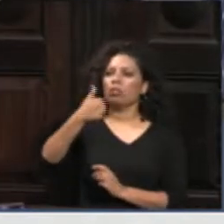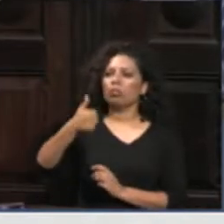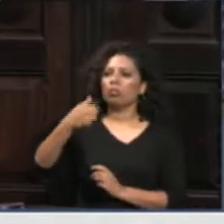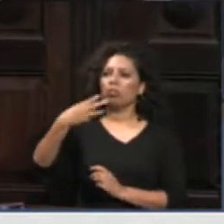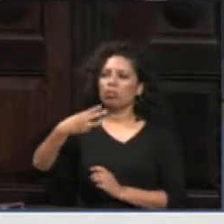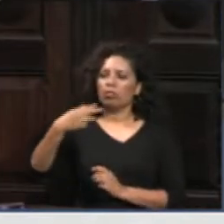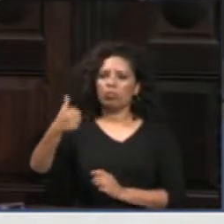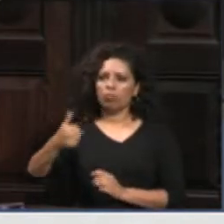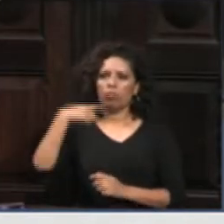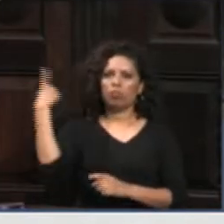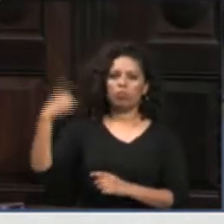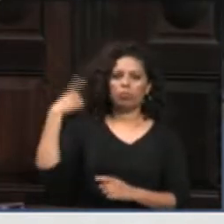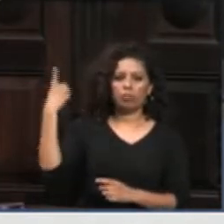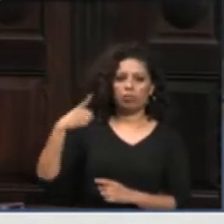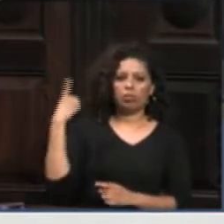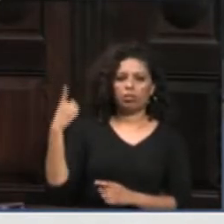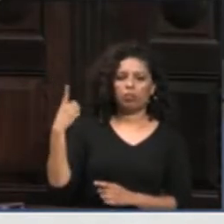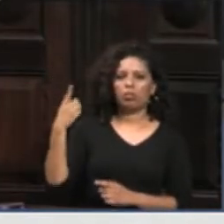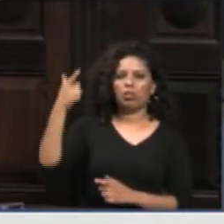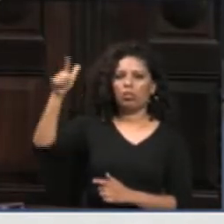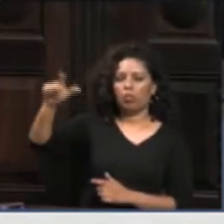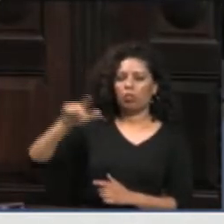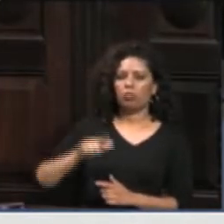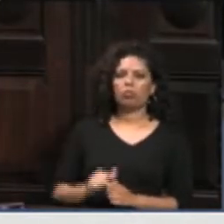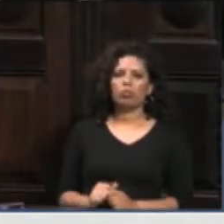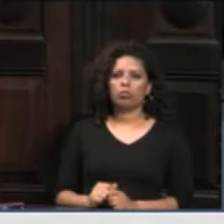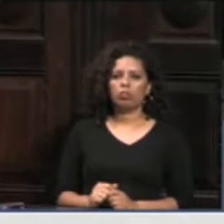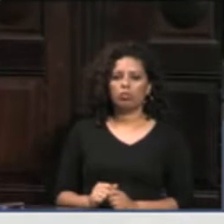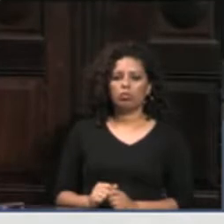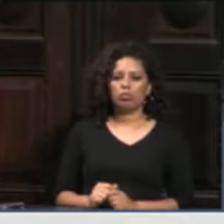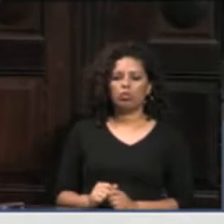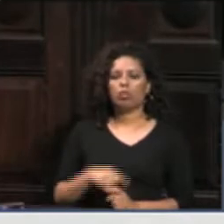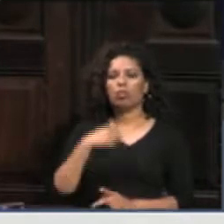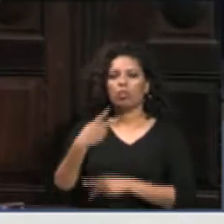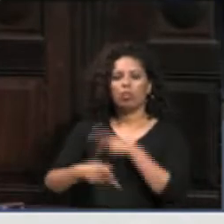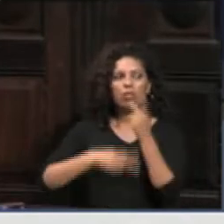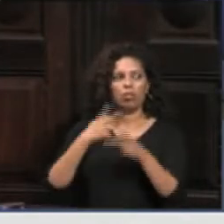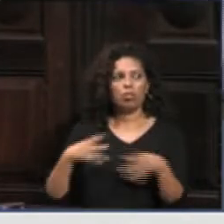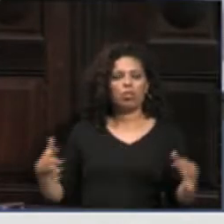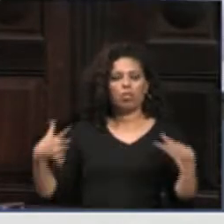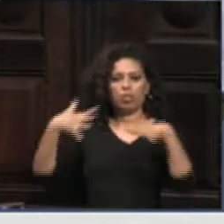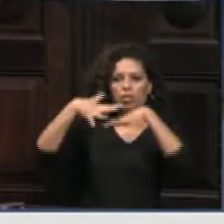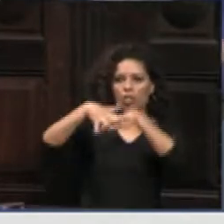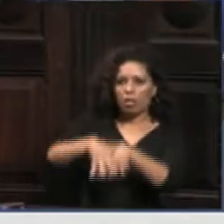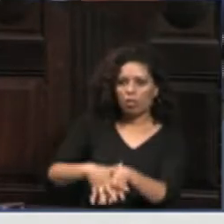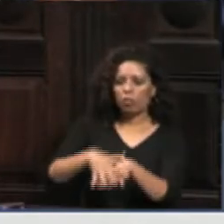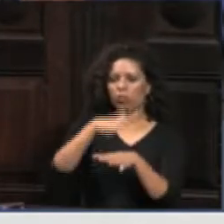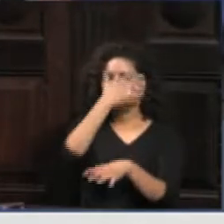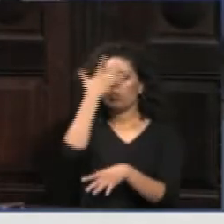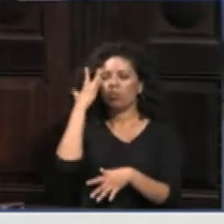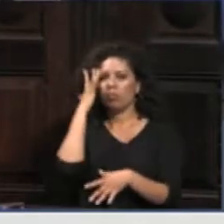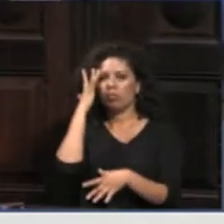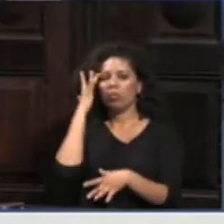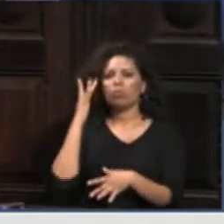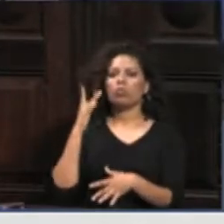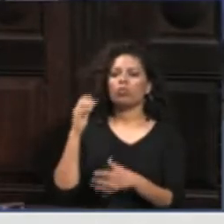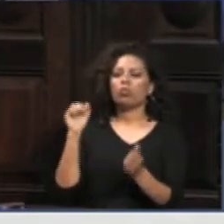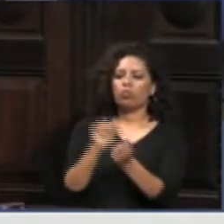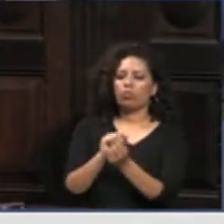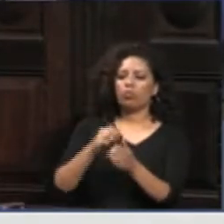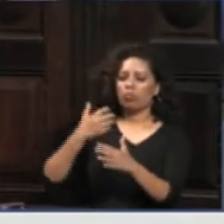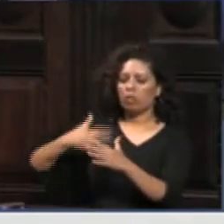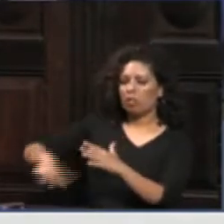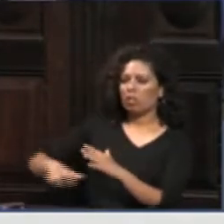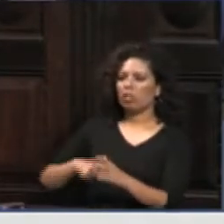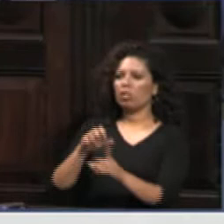2015, de autoria dos deputados Tânia Rodrigues e Valdec Carneiro, que dispõe sobre a inclusão da pessoa em situação de rua assistida pela Secretaria Estadual de